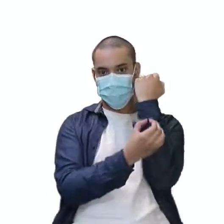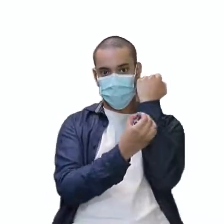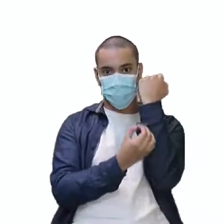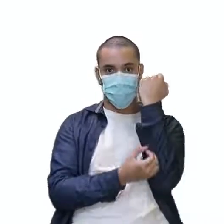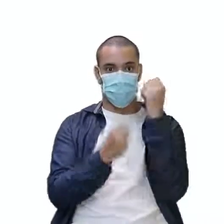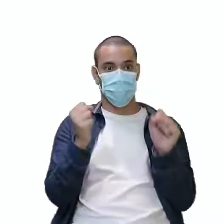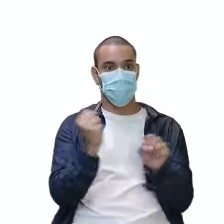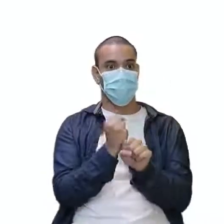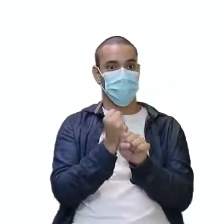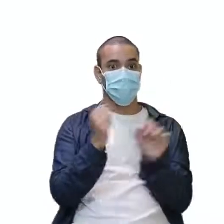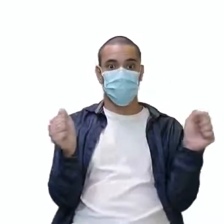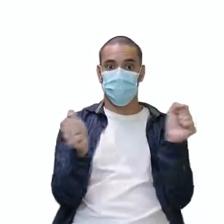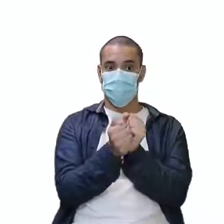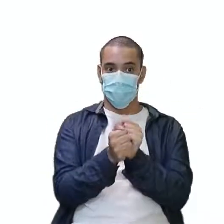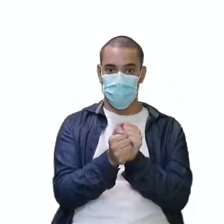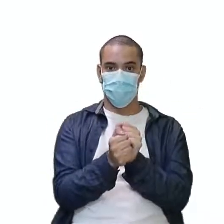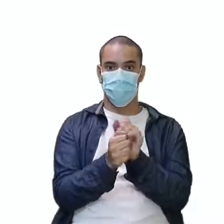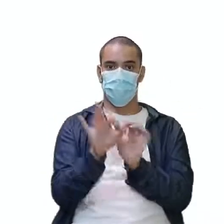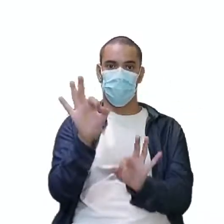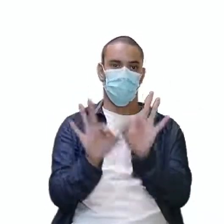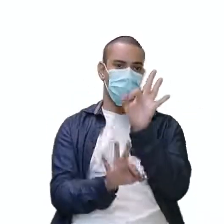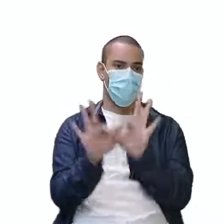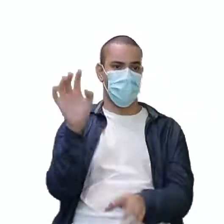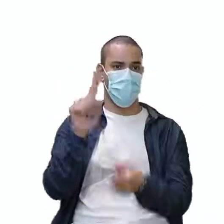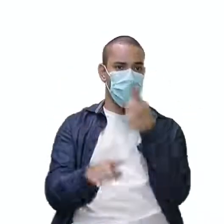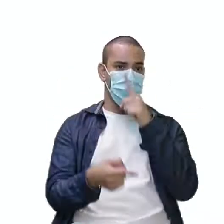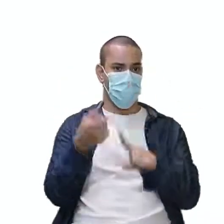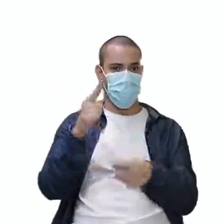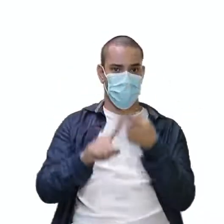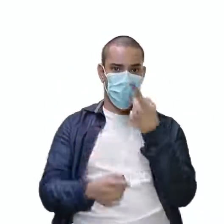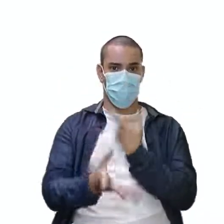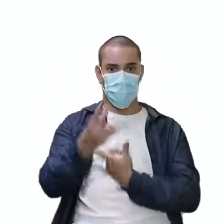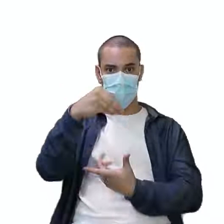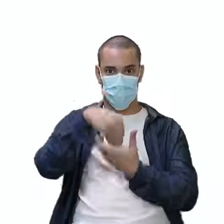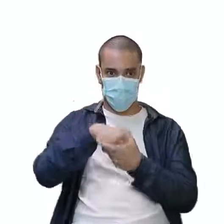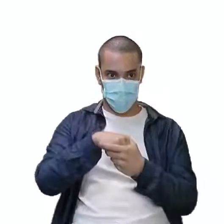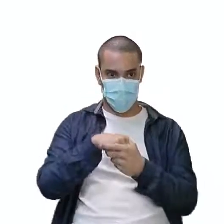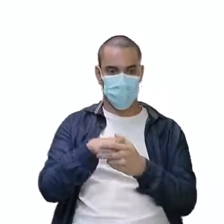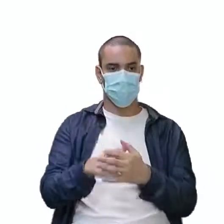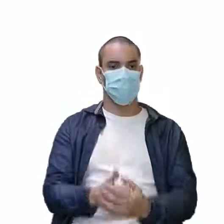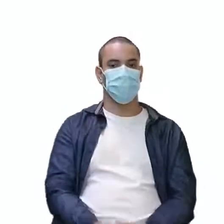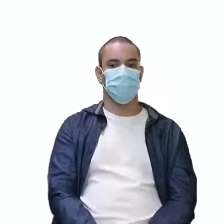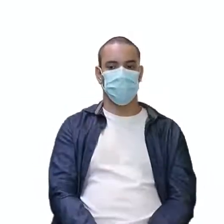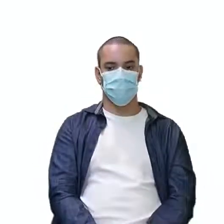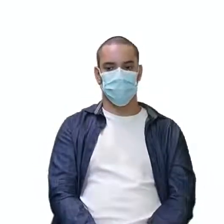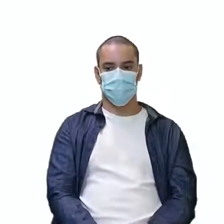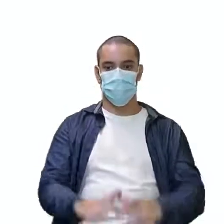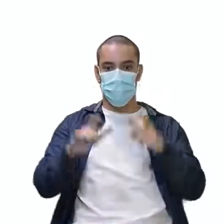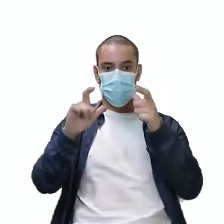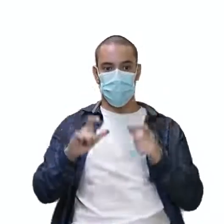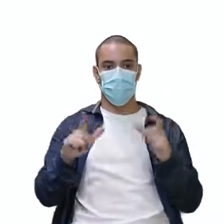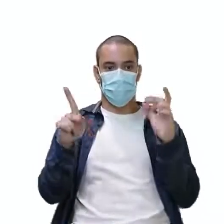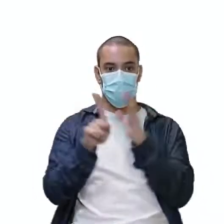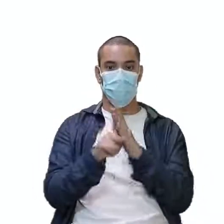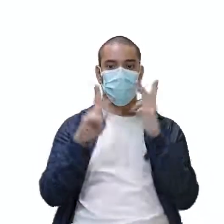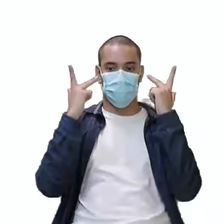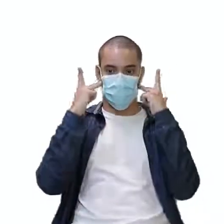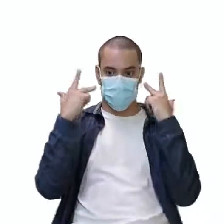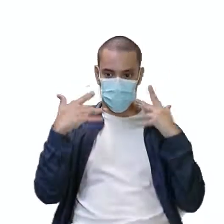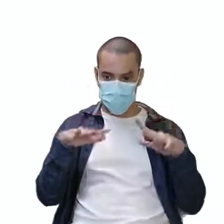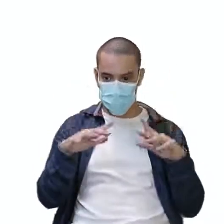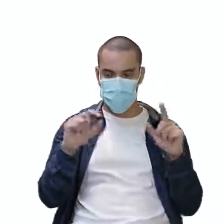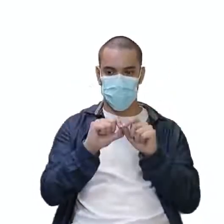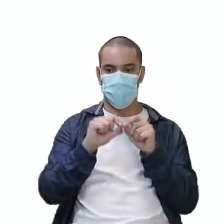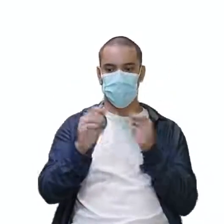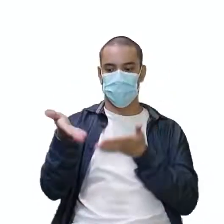ali juntos no seu ninho, né, vamos dizer assim, no seu local, seu habitat,